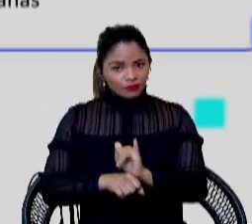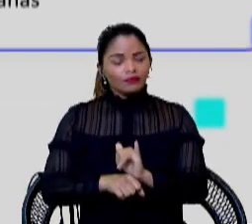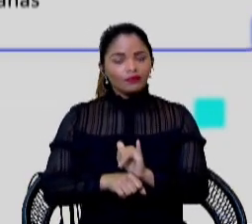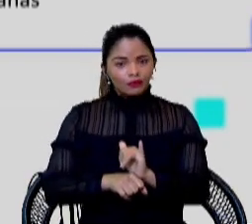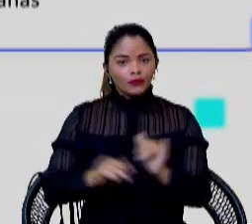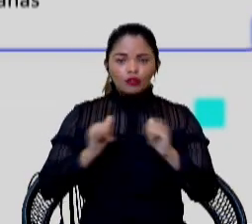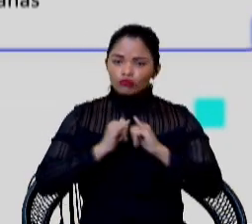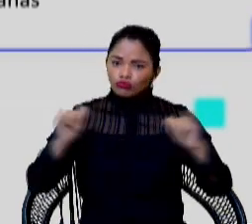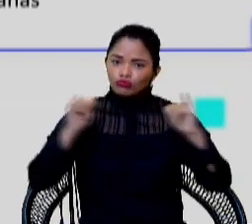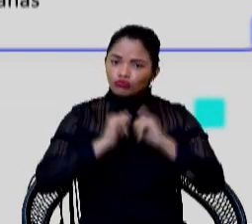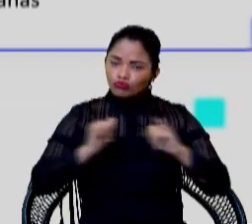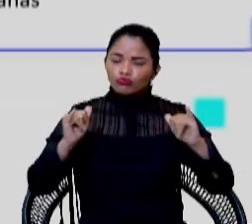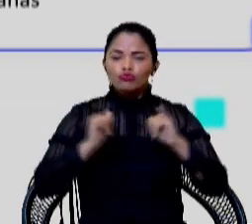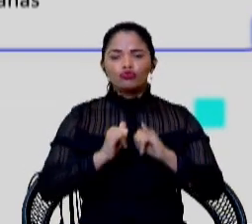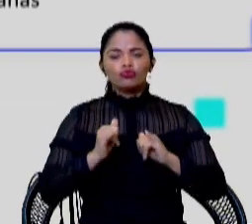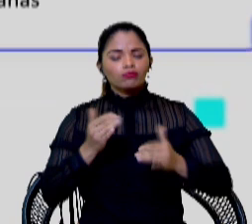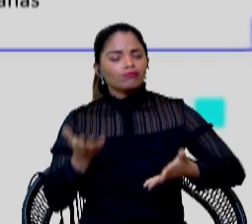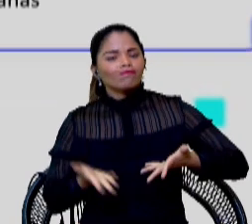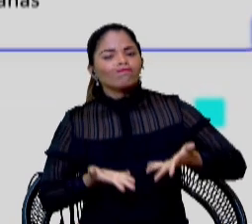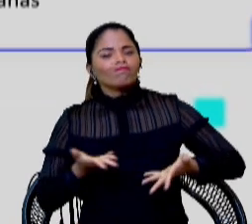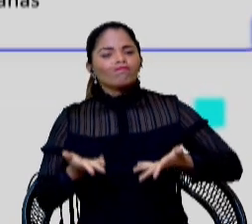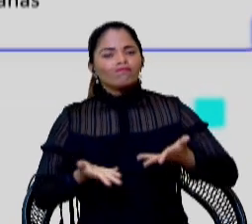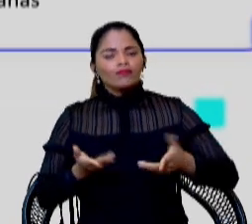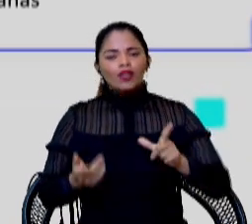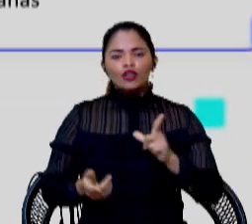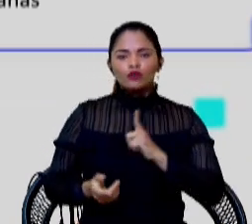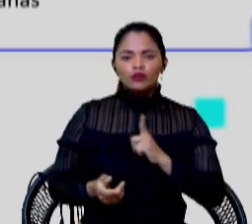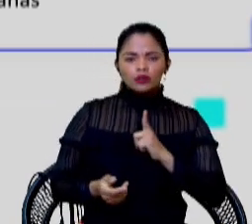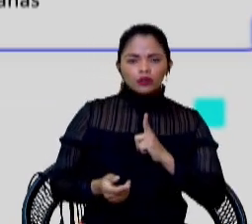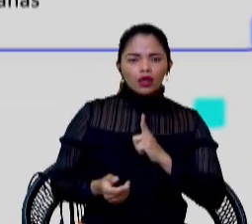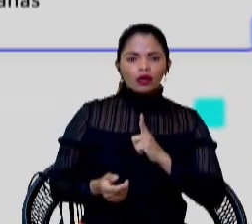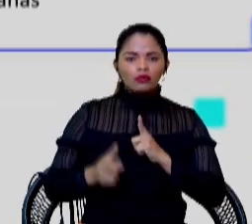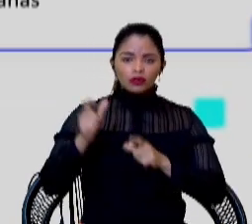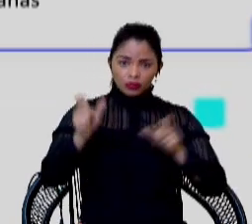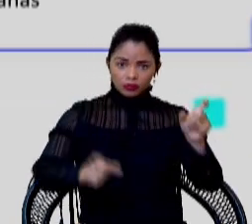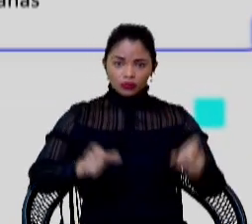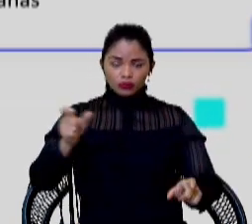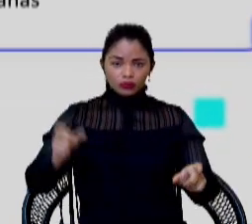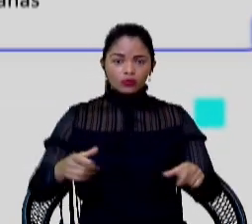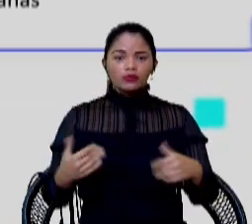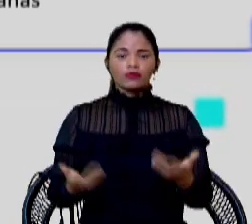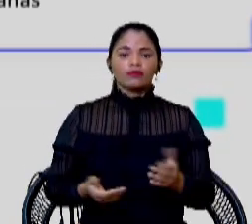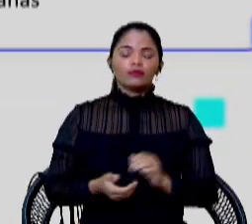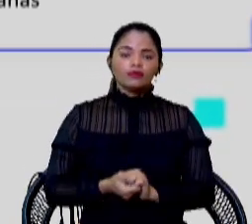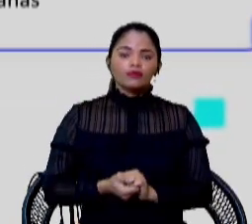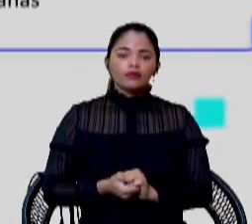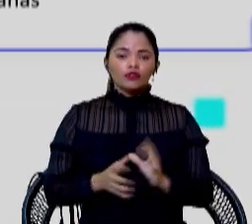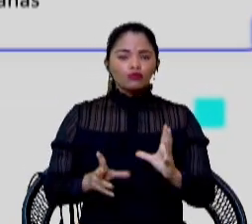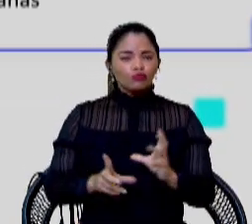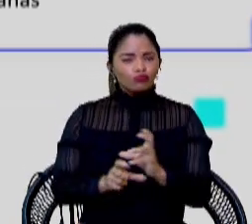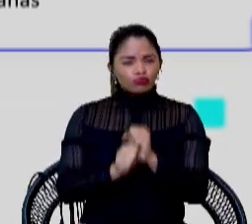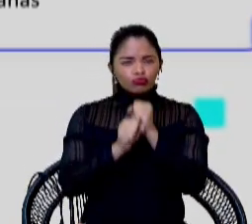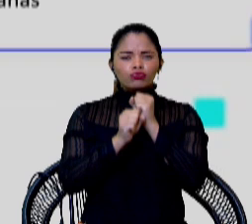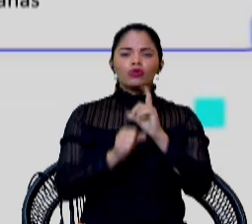de lançamento, também de abordagem que vocês podem ter com o seu público, tá bom? O orçamento que eu vou colocar são R$ 200, né?